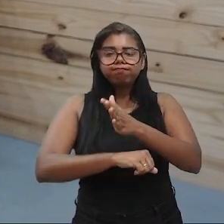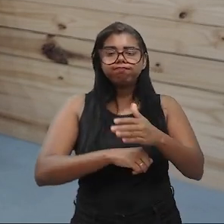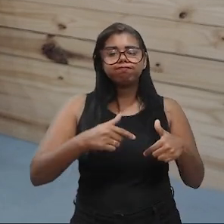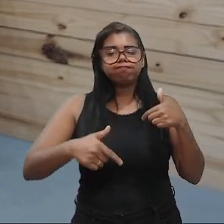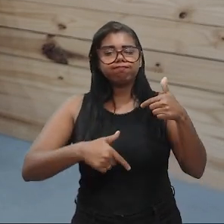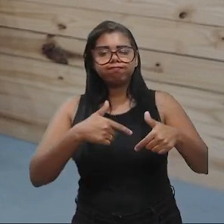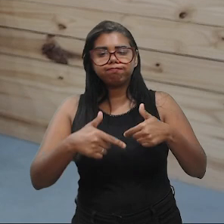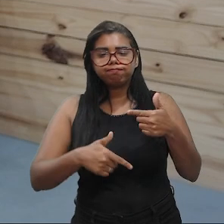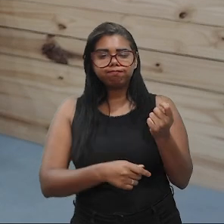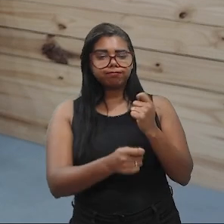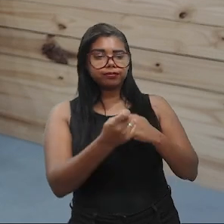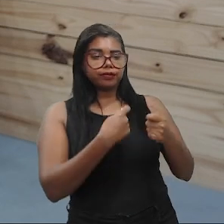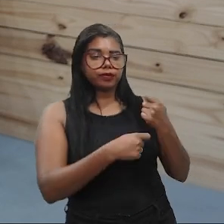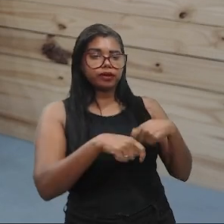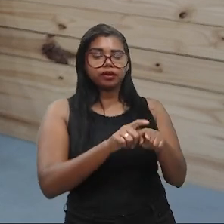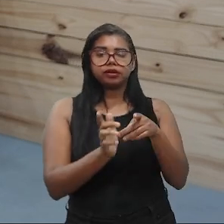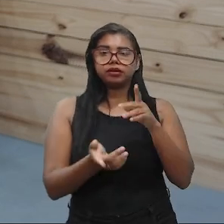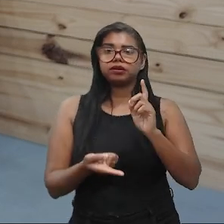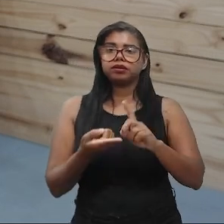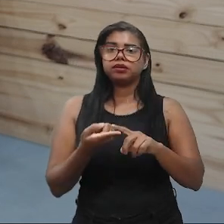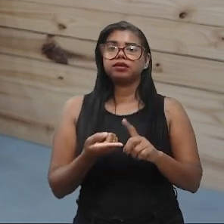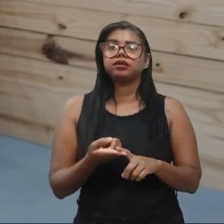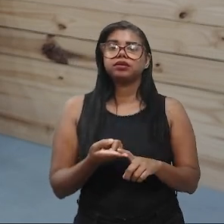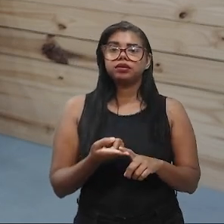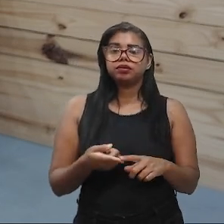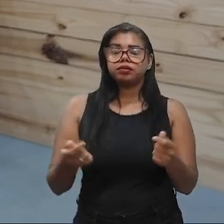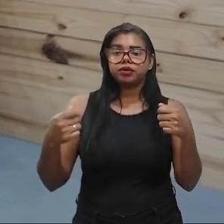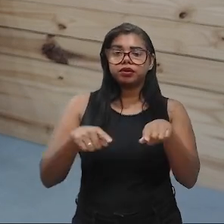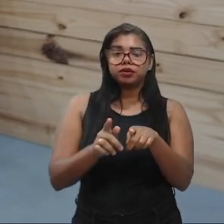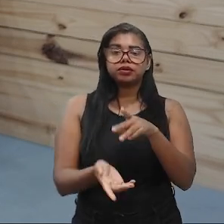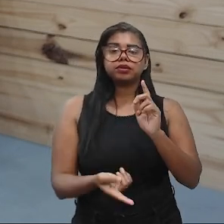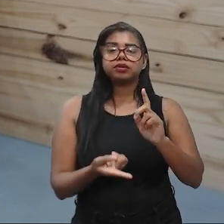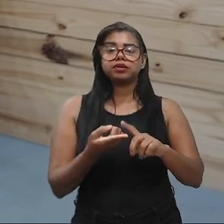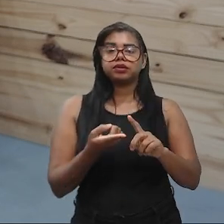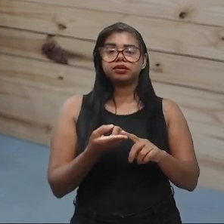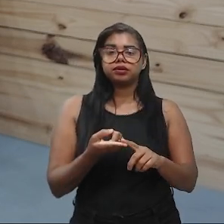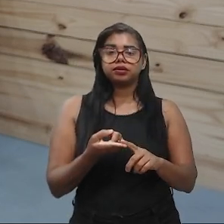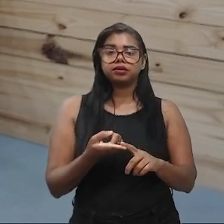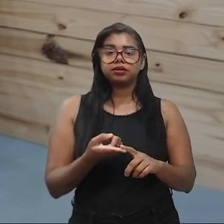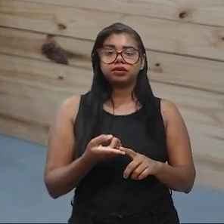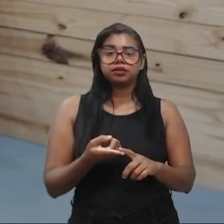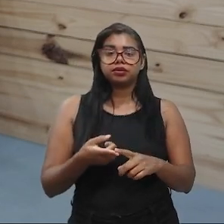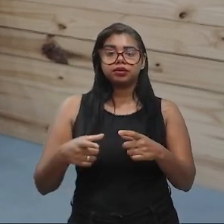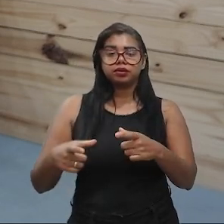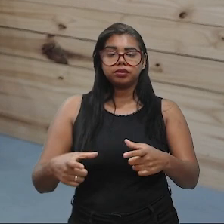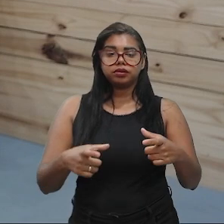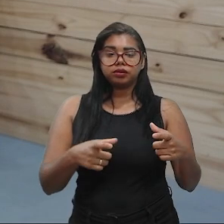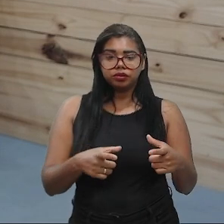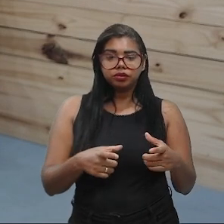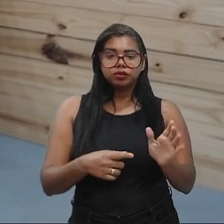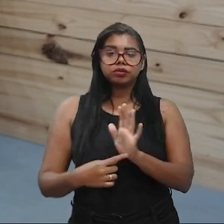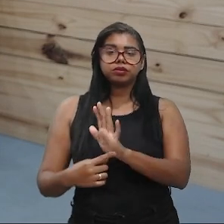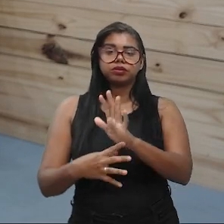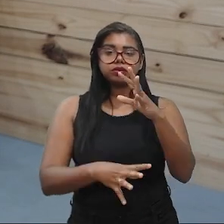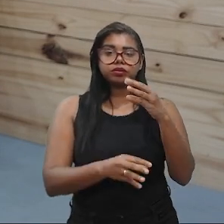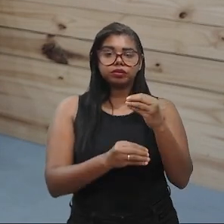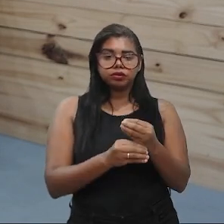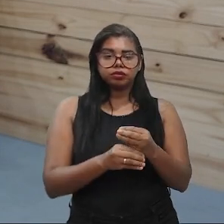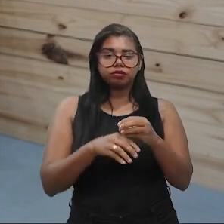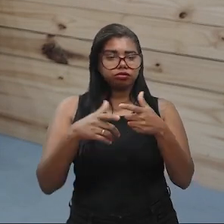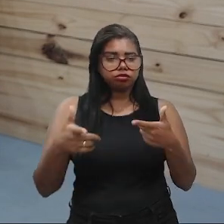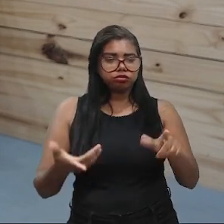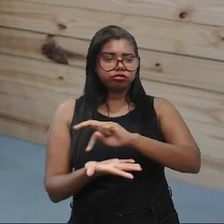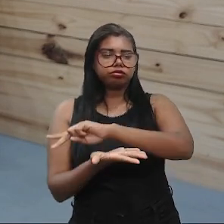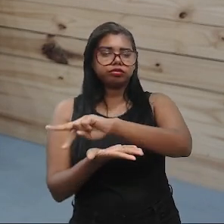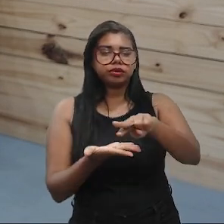função de administração, por ser um setor, de certa forma, com um leque muito vasto,